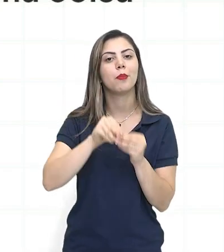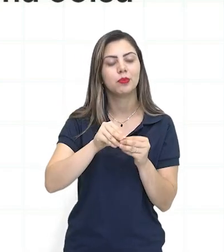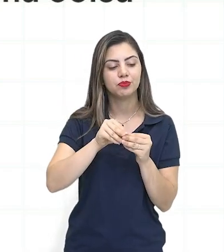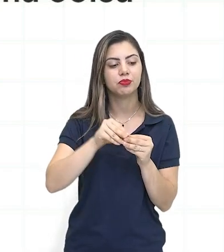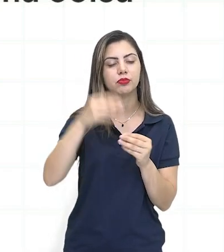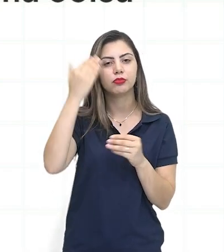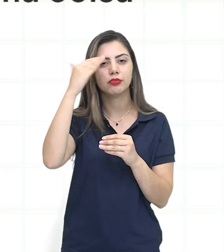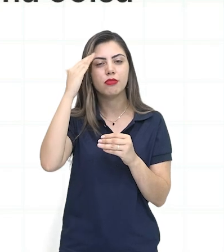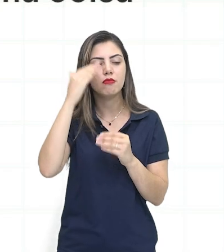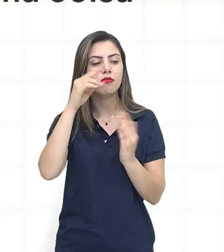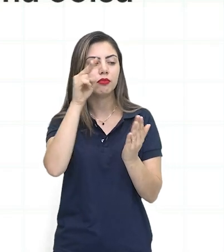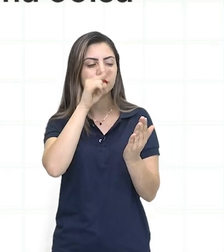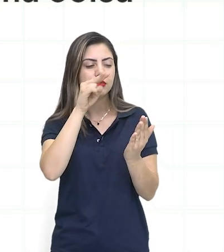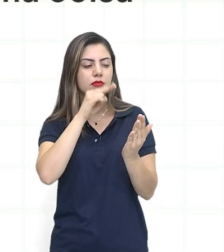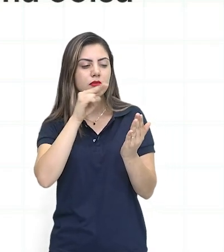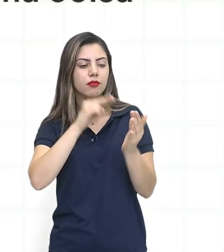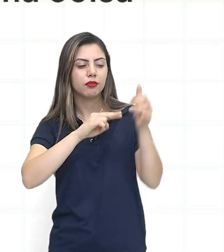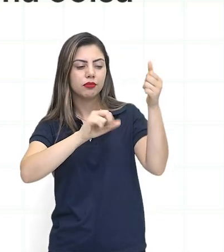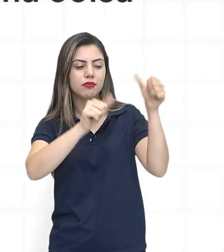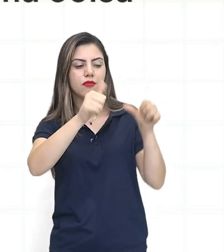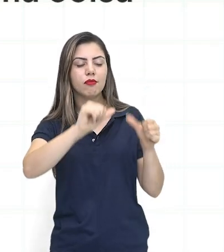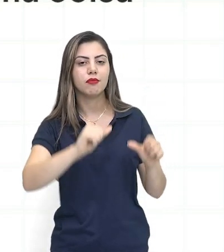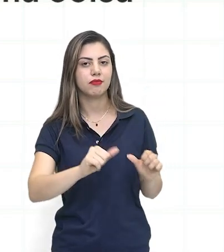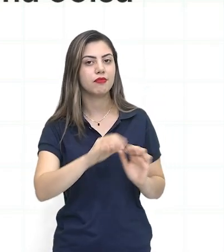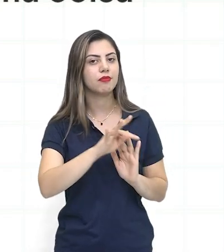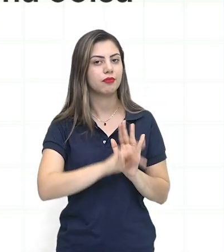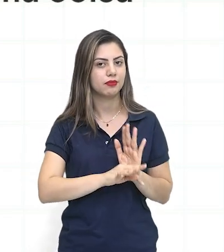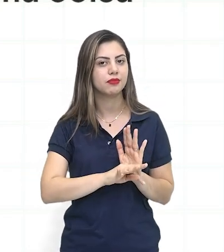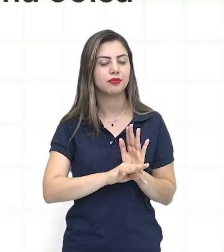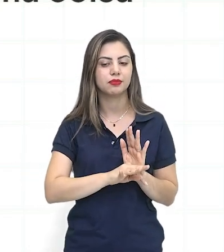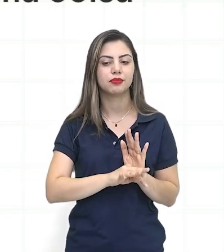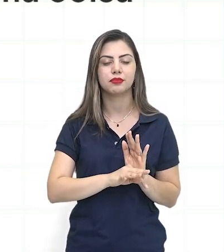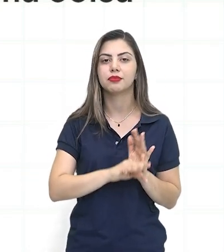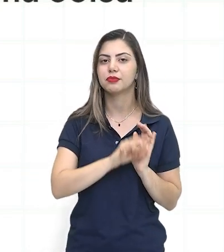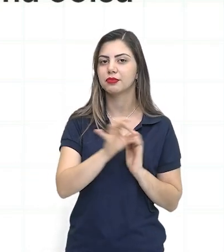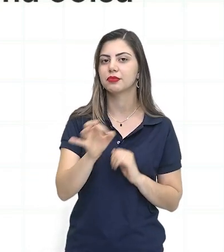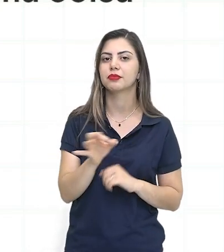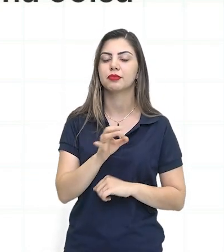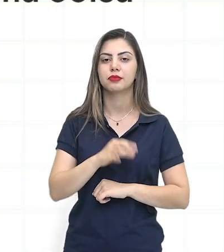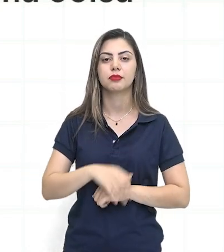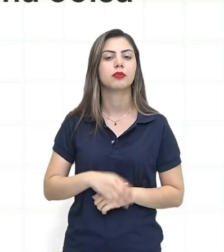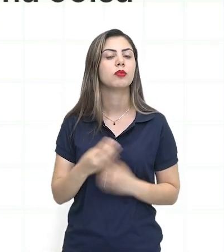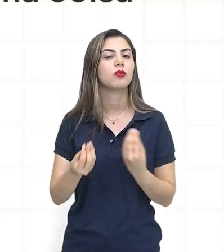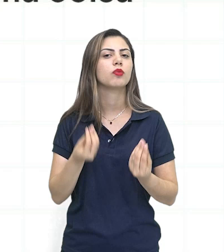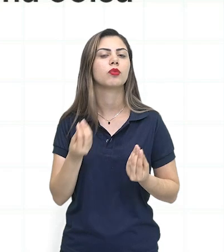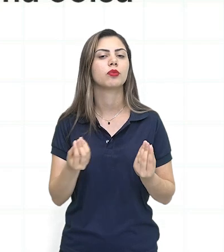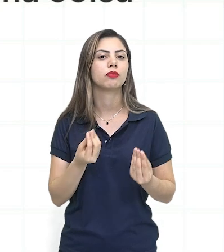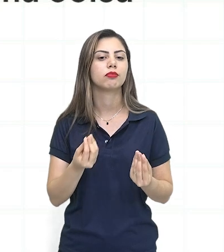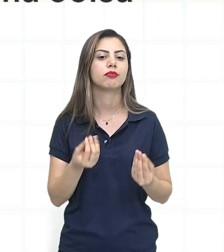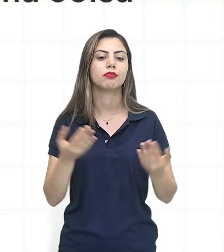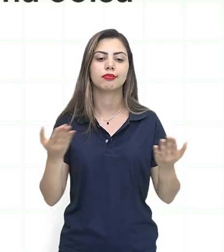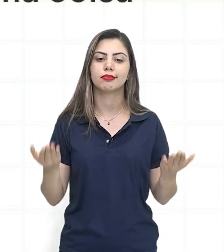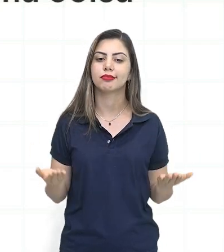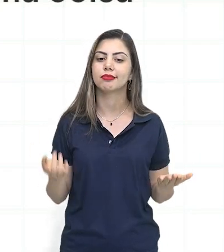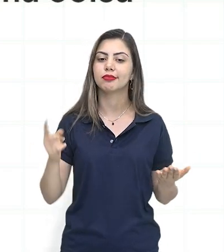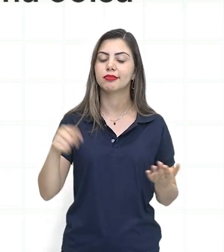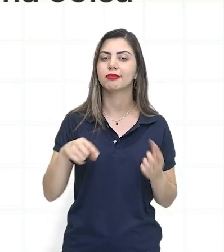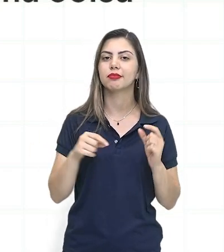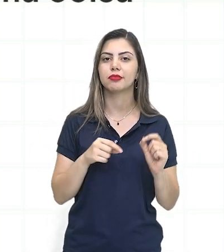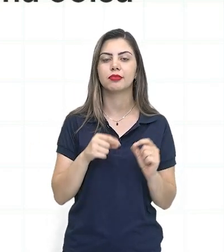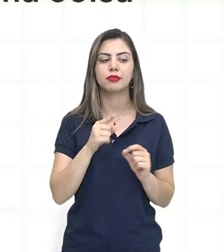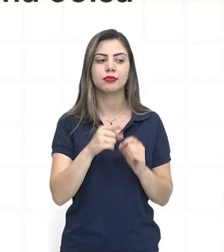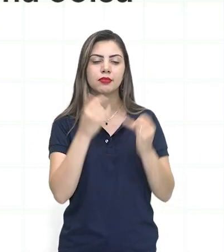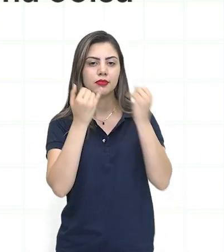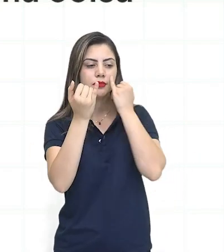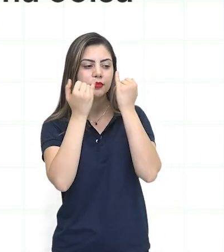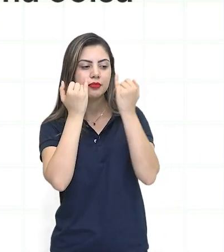interpretação. Você precisa interpretar o texto. A partir de quê? A partir das pistas,